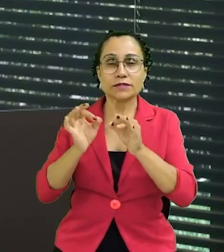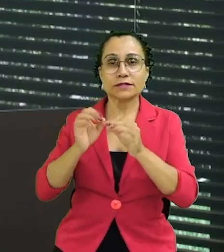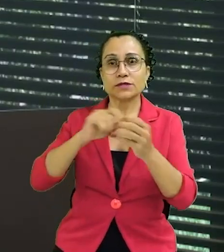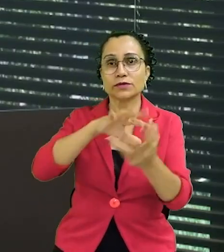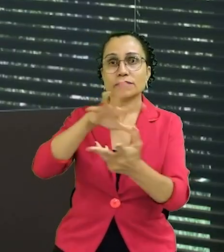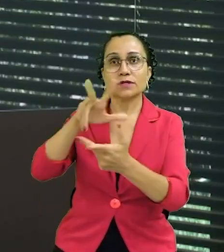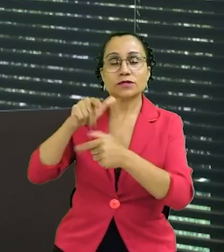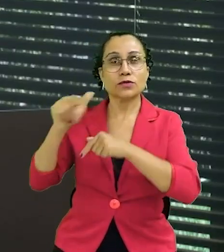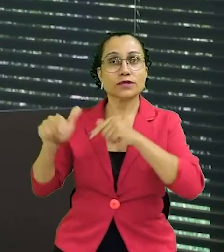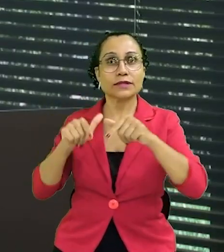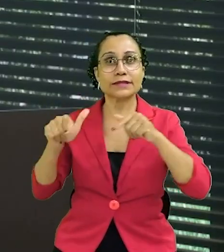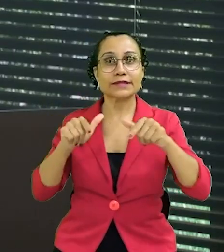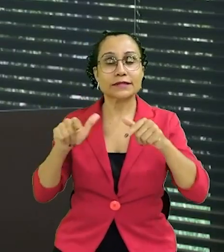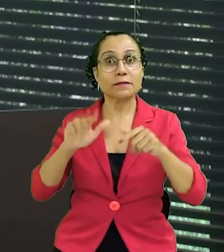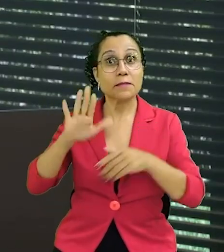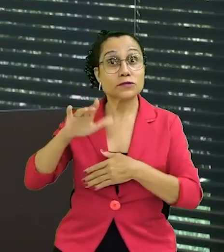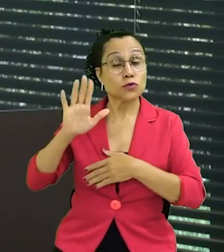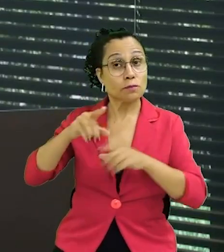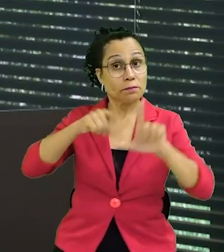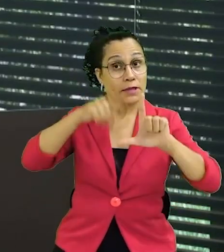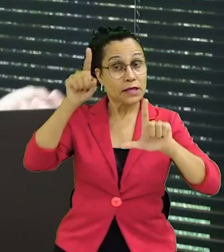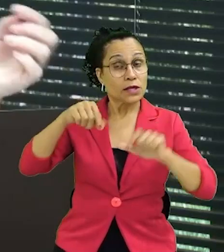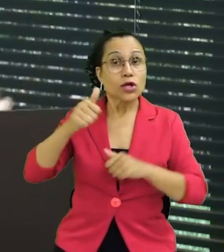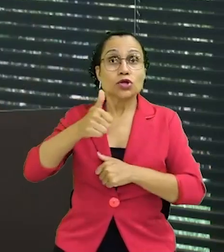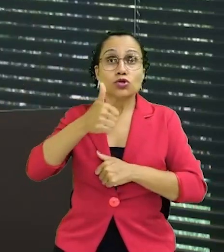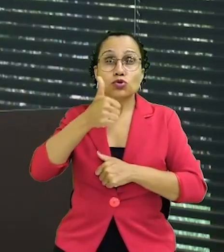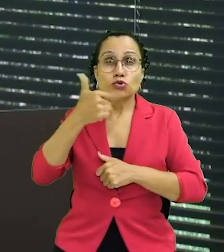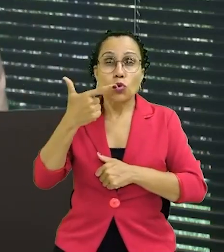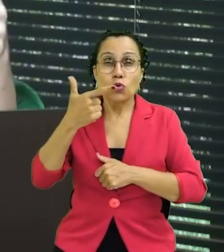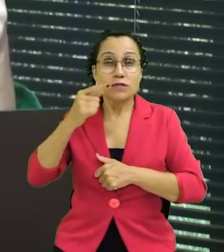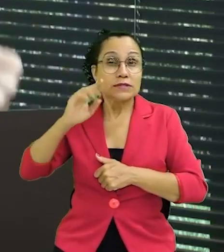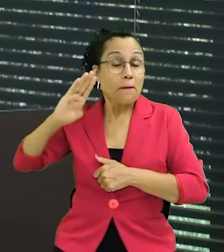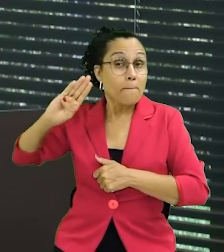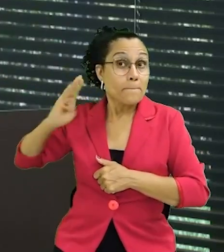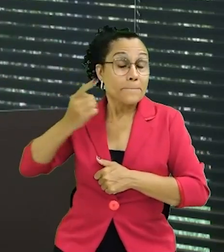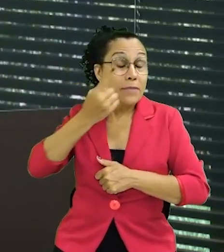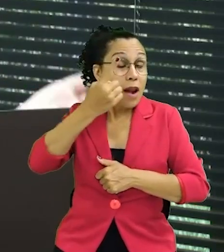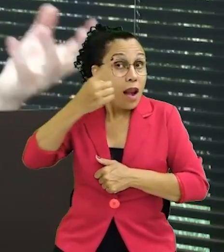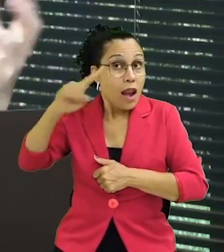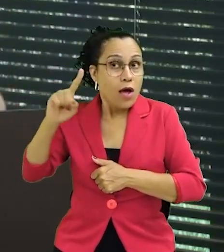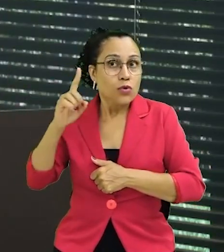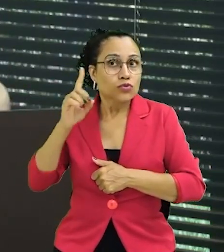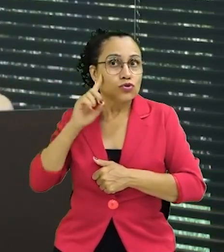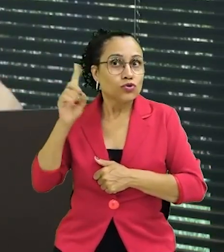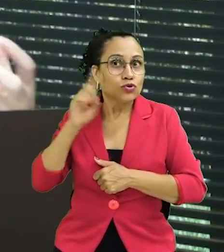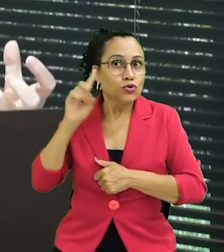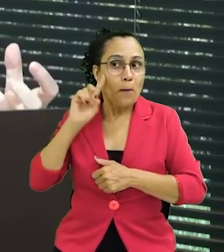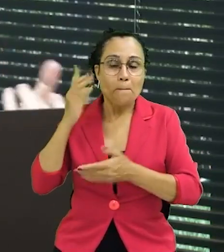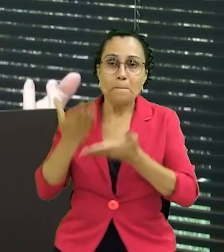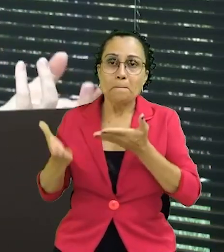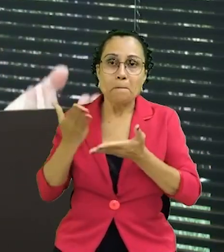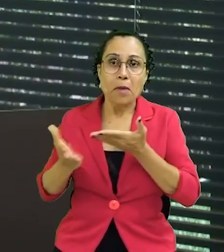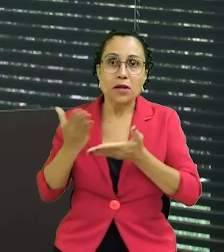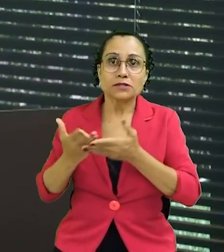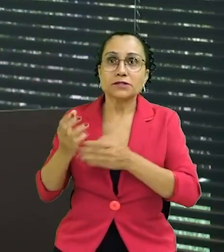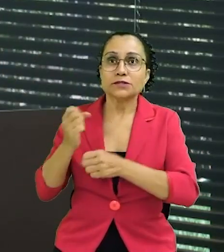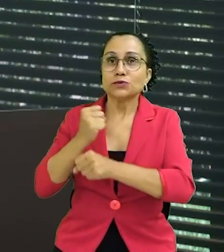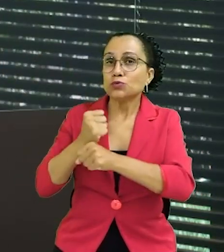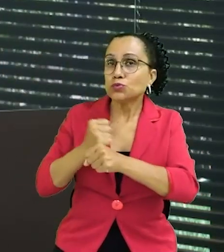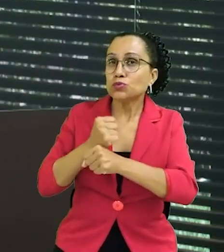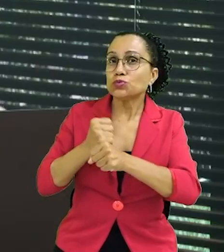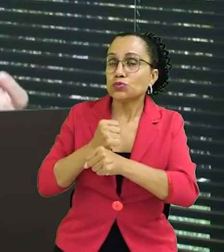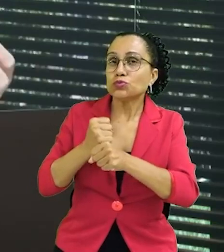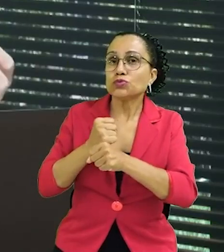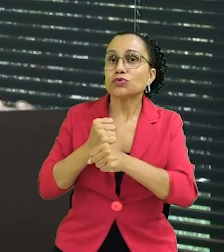estimativa que 12 bilhões de dias de trabalho são perdidos anualmente